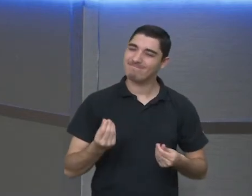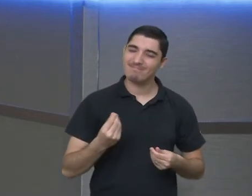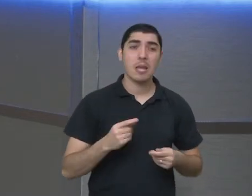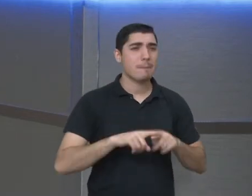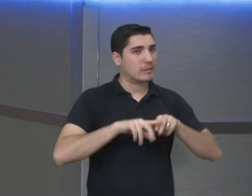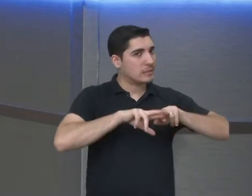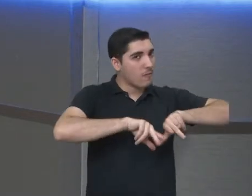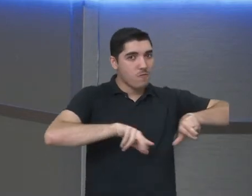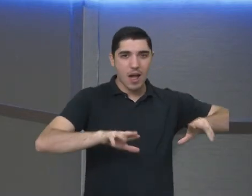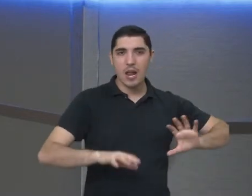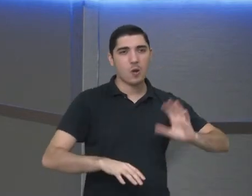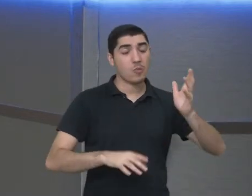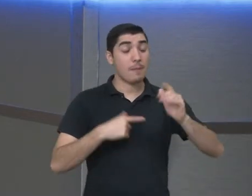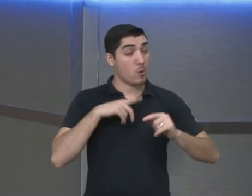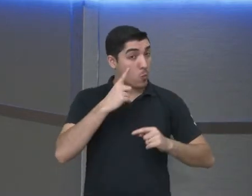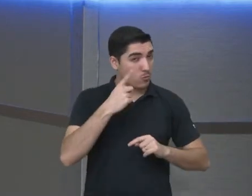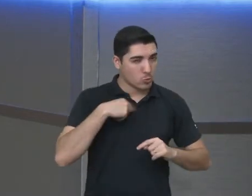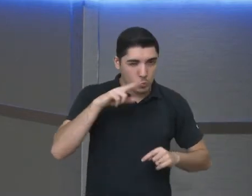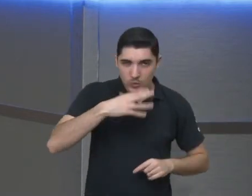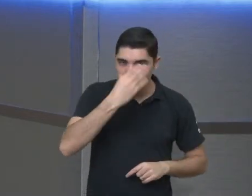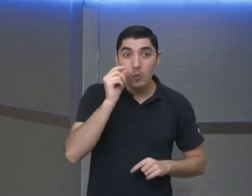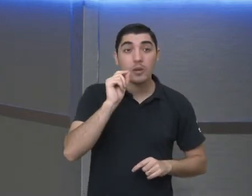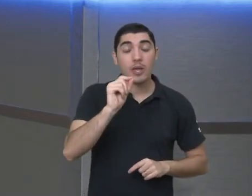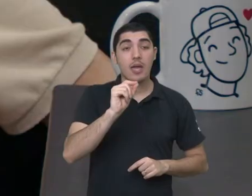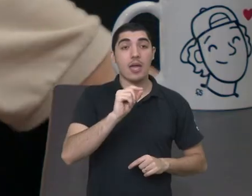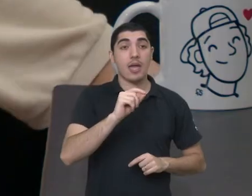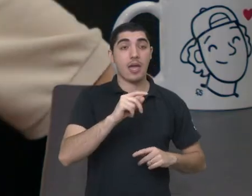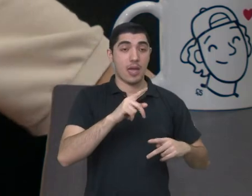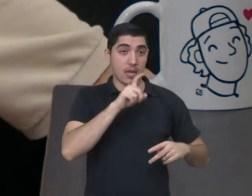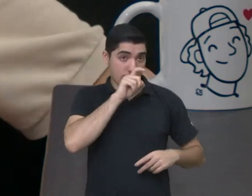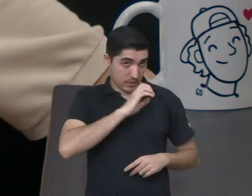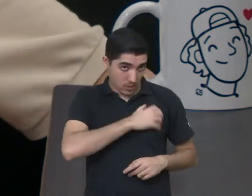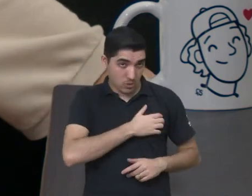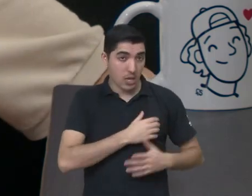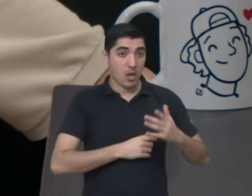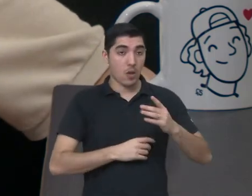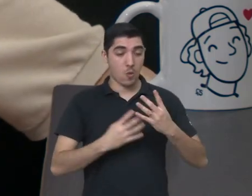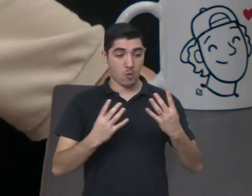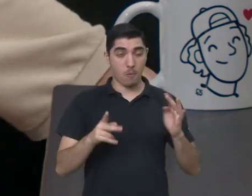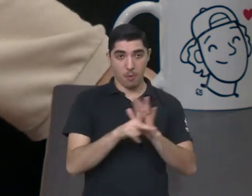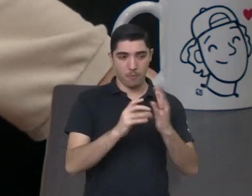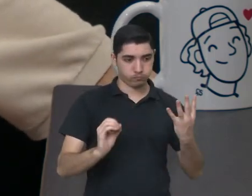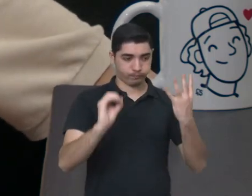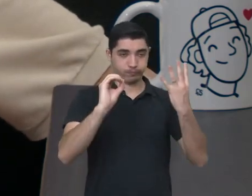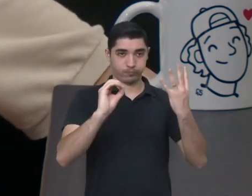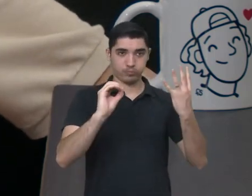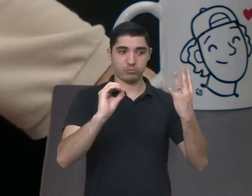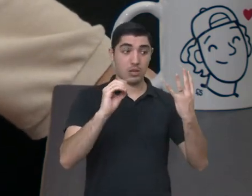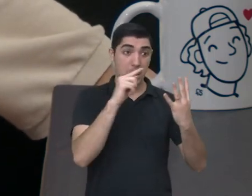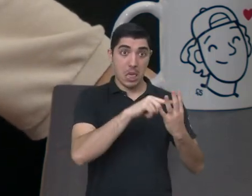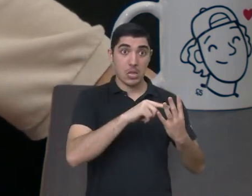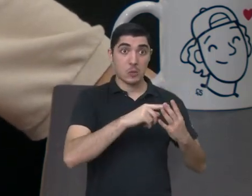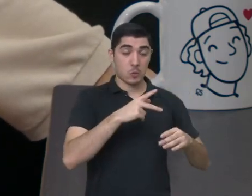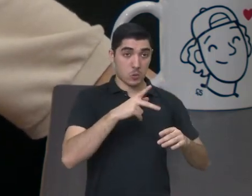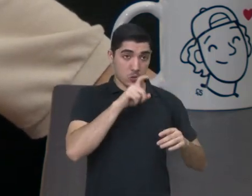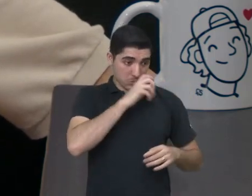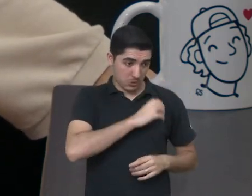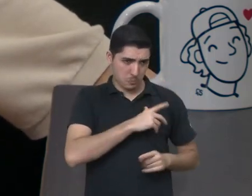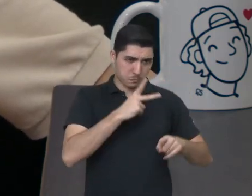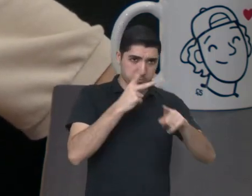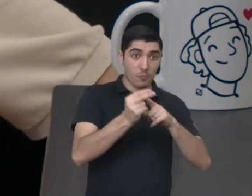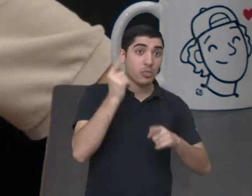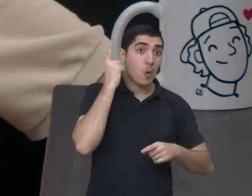conseguirem ouvir o volume da TV, o narrador da TV tem um estilo diferente do rádio, né? O narrador do rádio ele dá mais intensidade, mais ação à coisa, mas